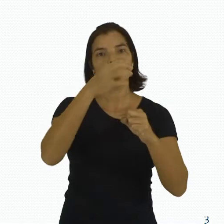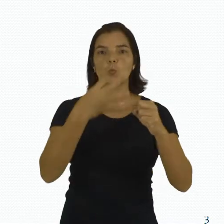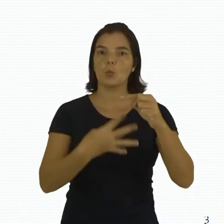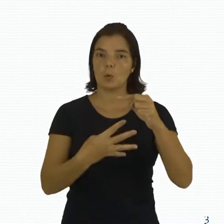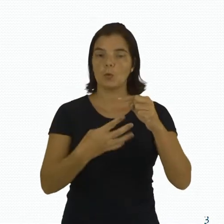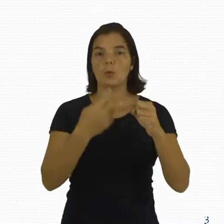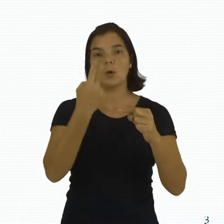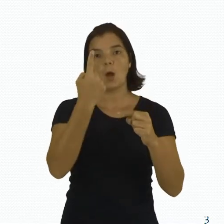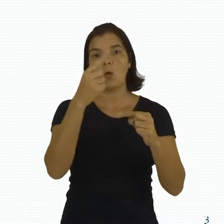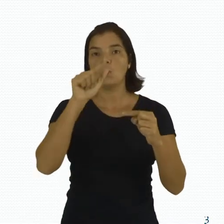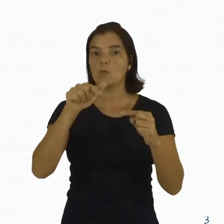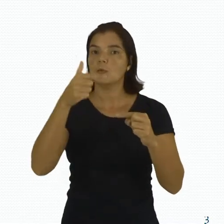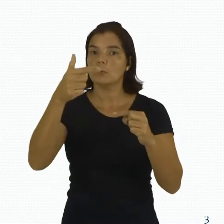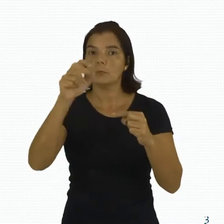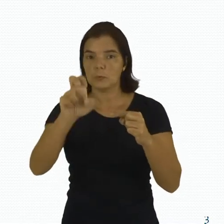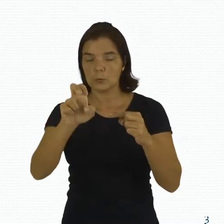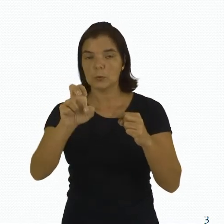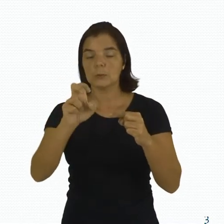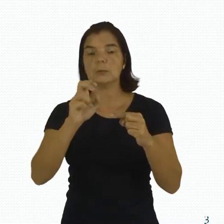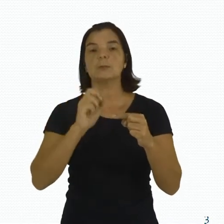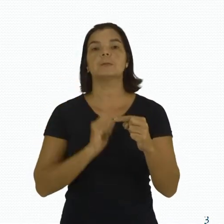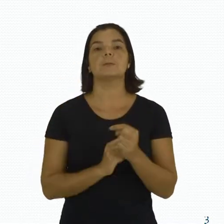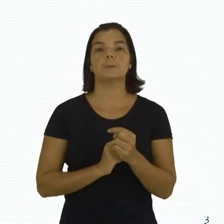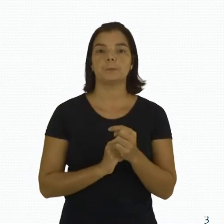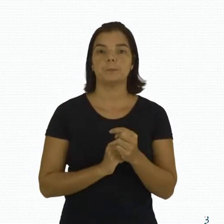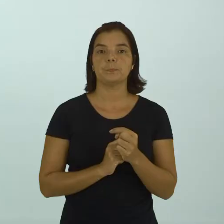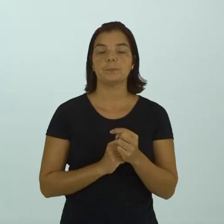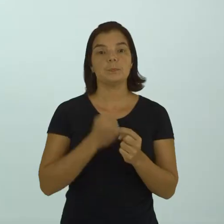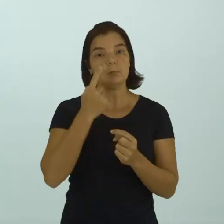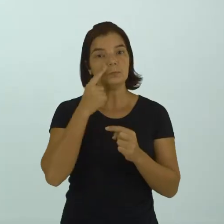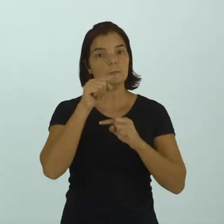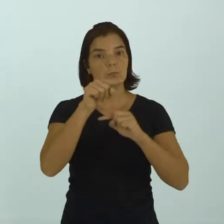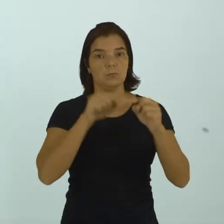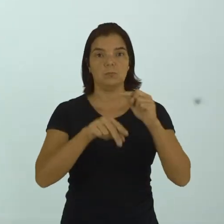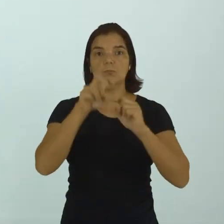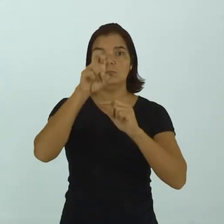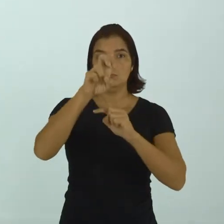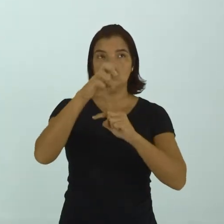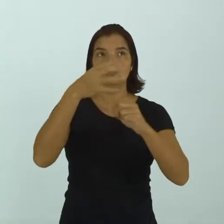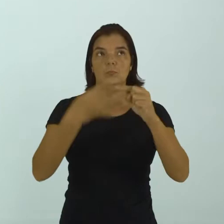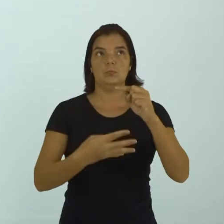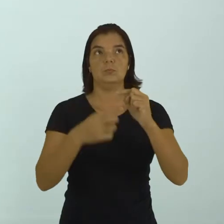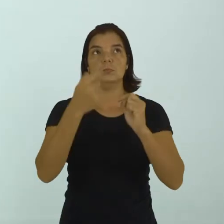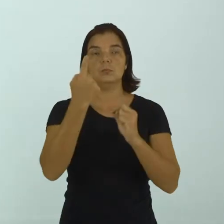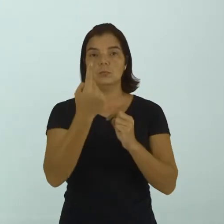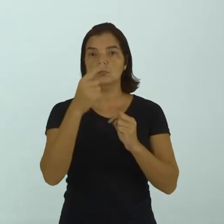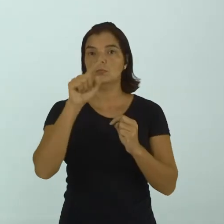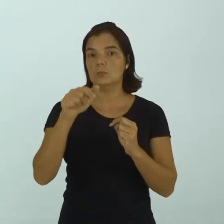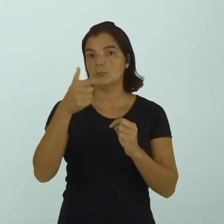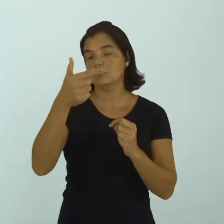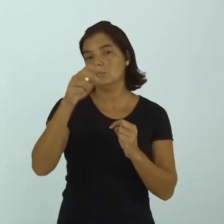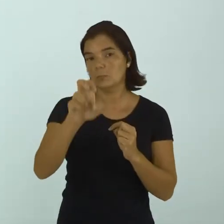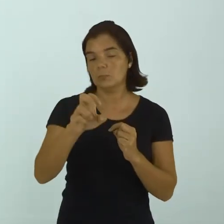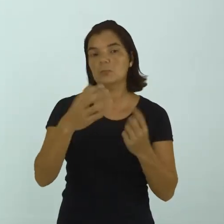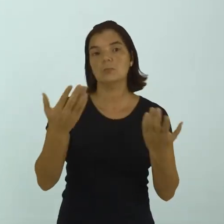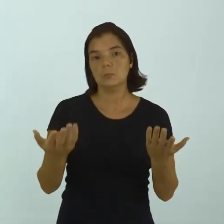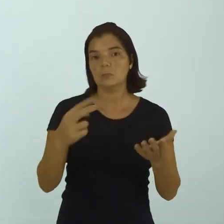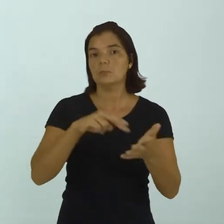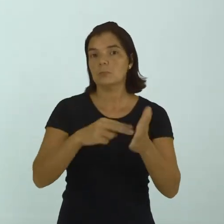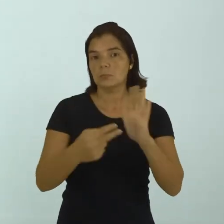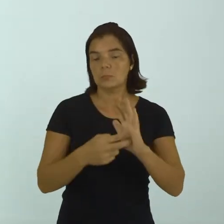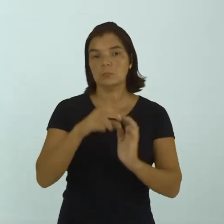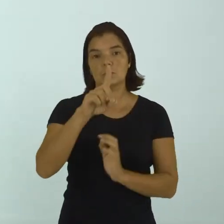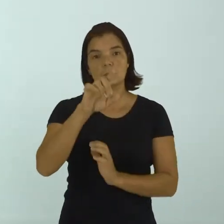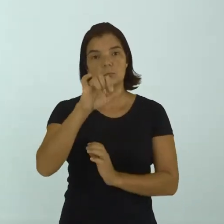né, dá 1,25. Se quiser conferir na calculadora aí, ó, quando você divide 5 para 4, dá 1,25. Então, nesse caso aí, você tem